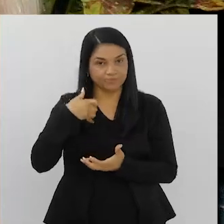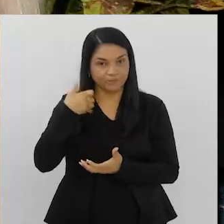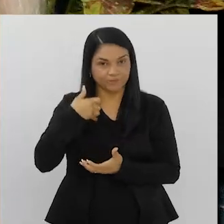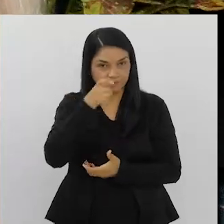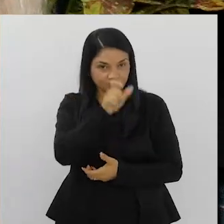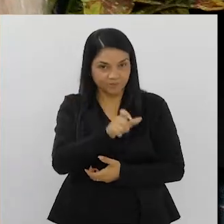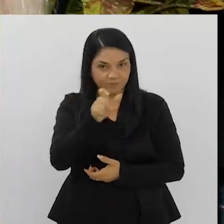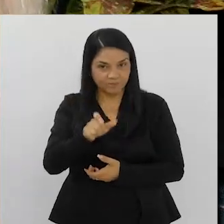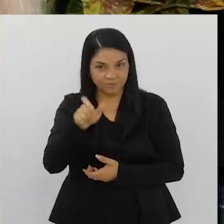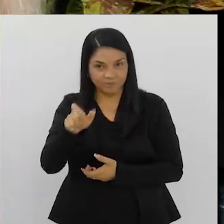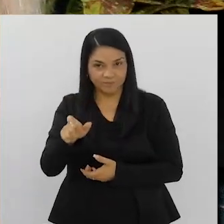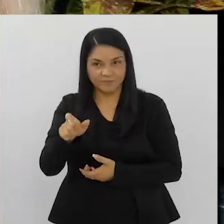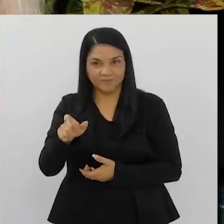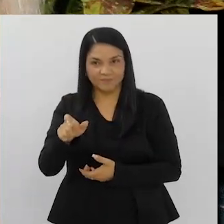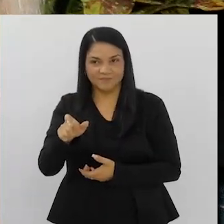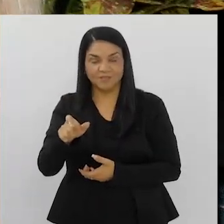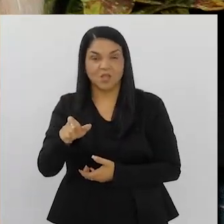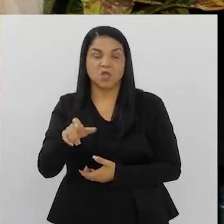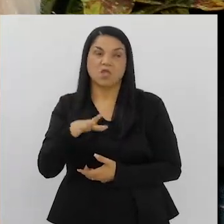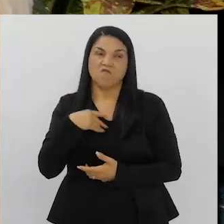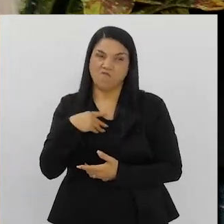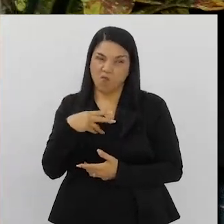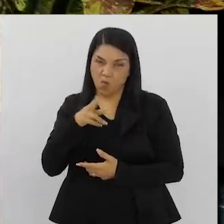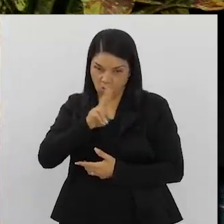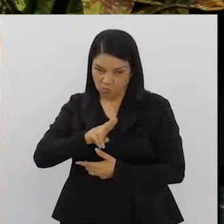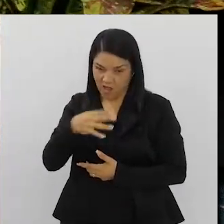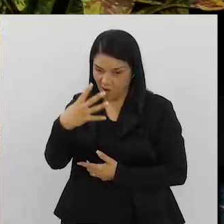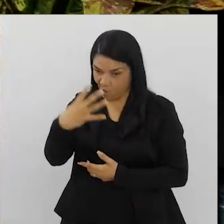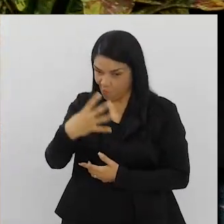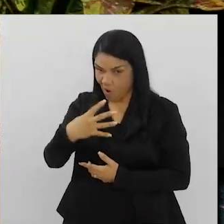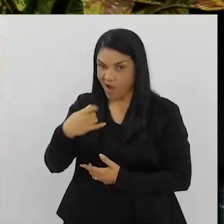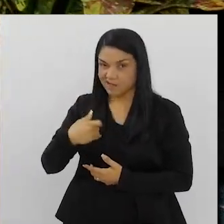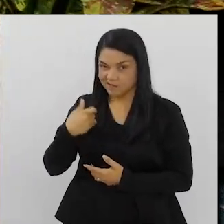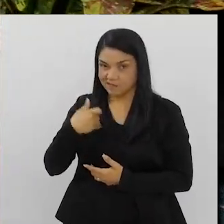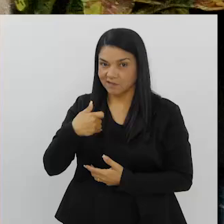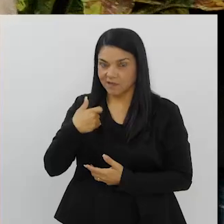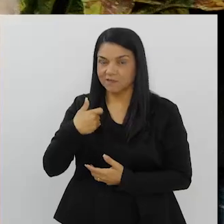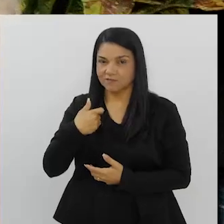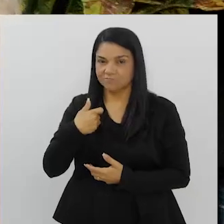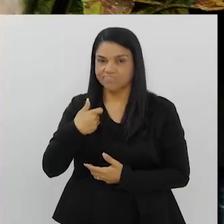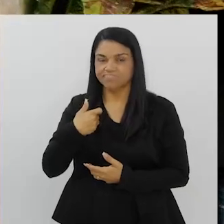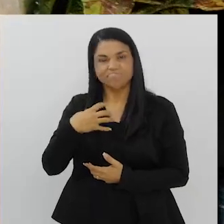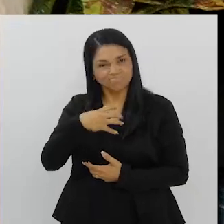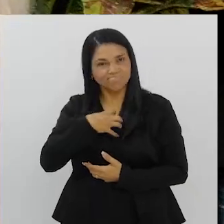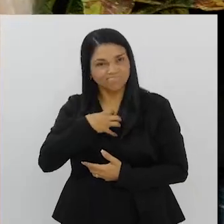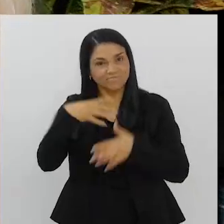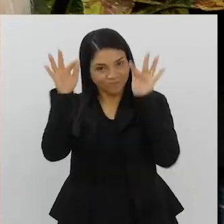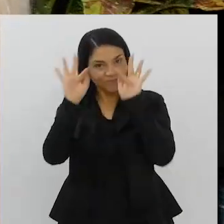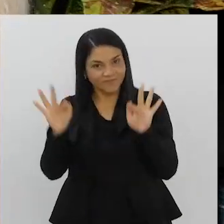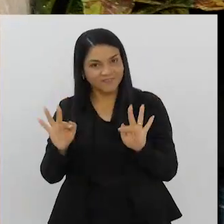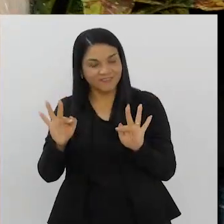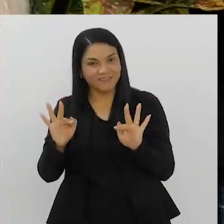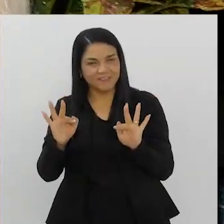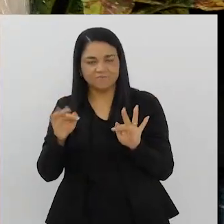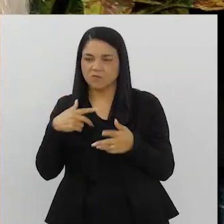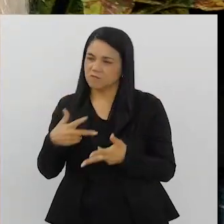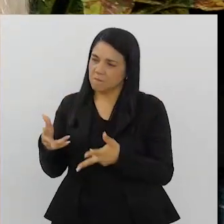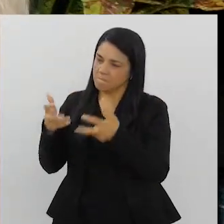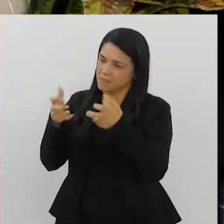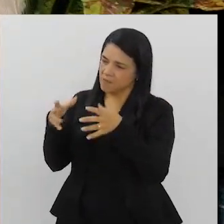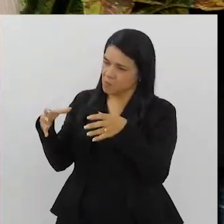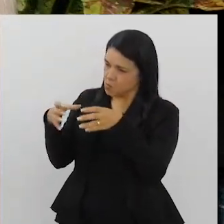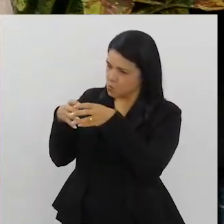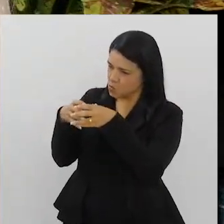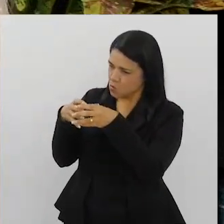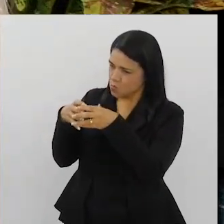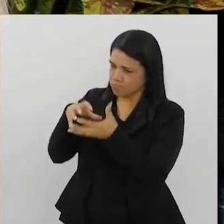o idoso, a pessoa da terceira, eu vou ousar até dizer da quarta idade, presentemente, eles são felizes? Quando